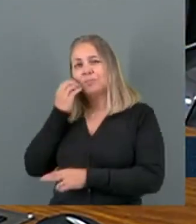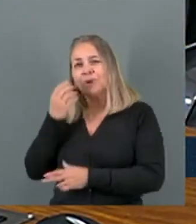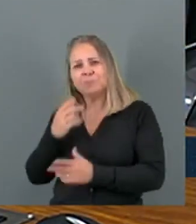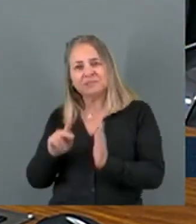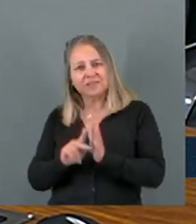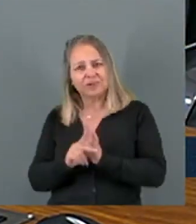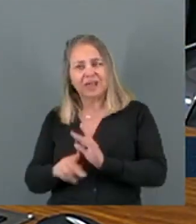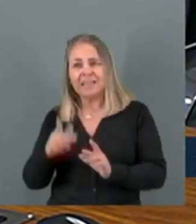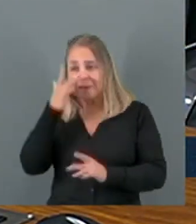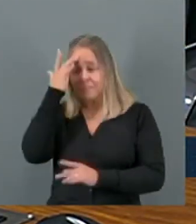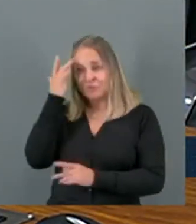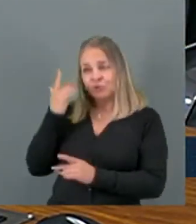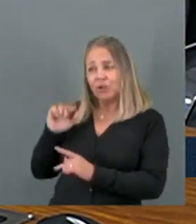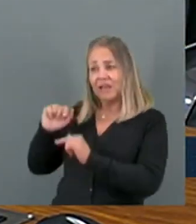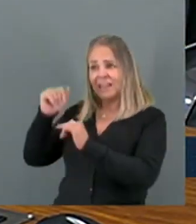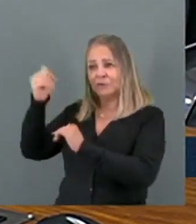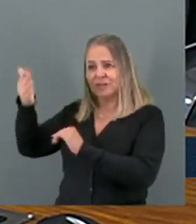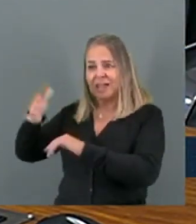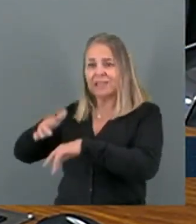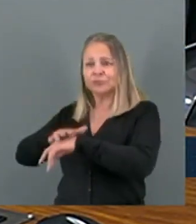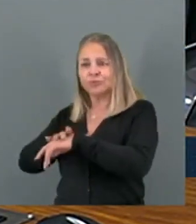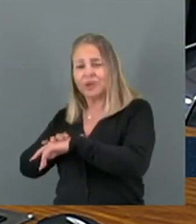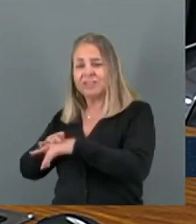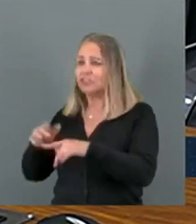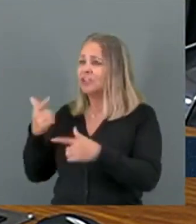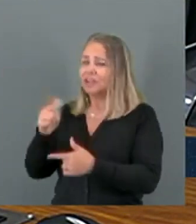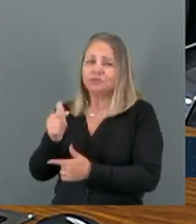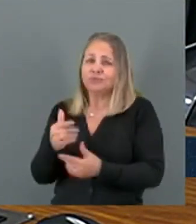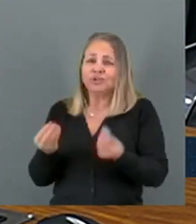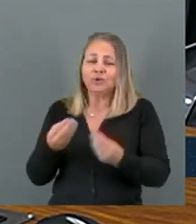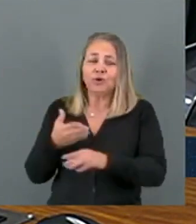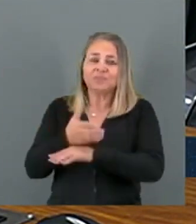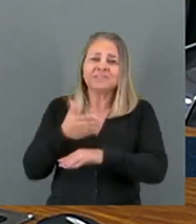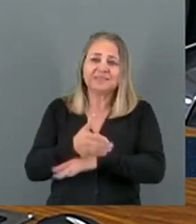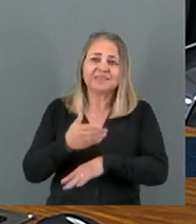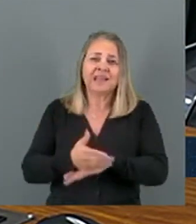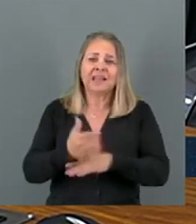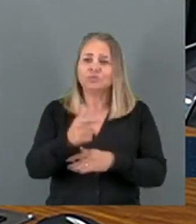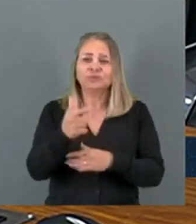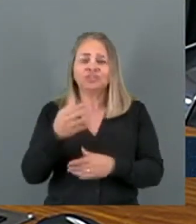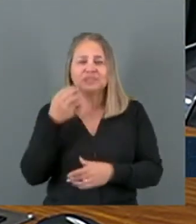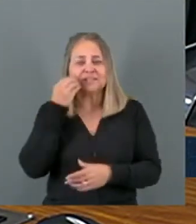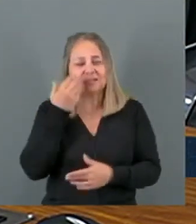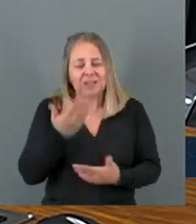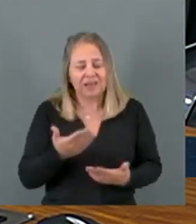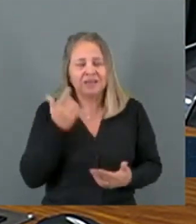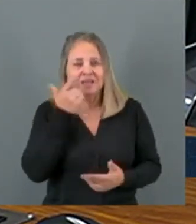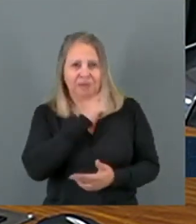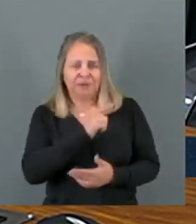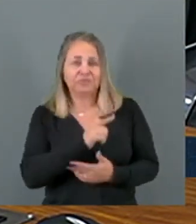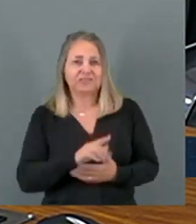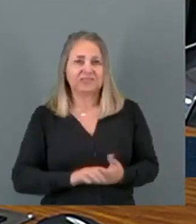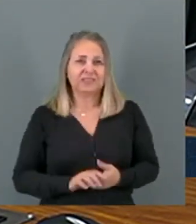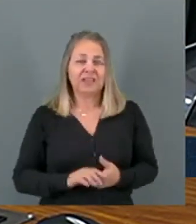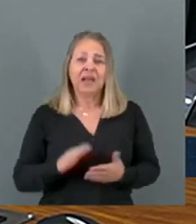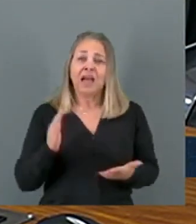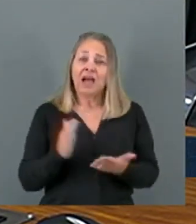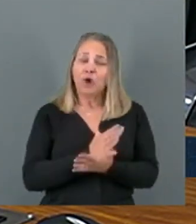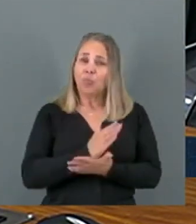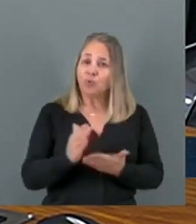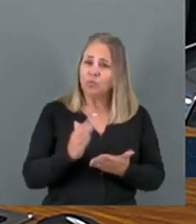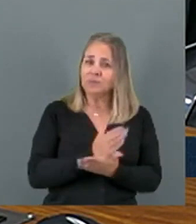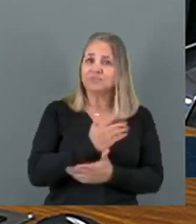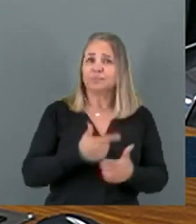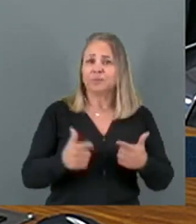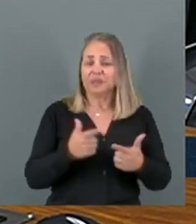paciente também não tinha esses meios de se comunicar. Então, a gente já tem algumas deficiências basais